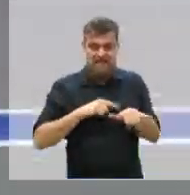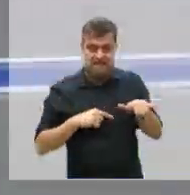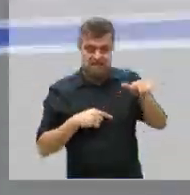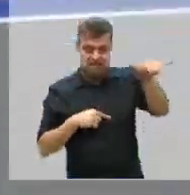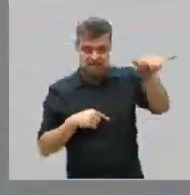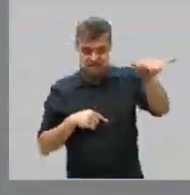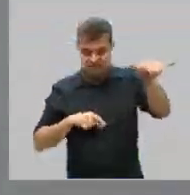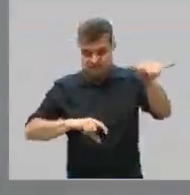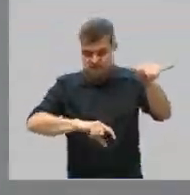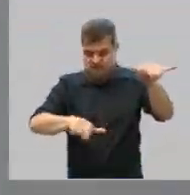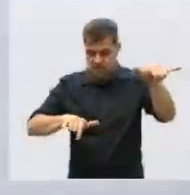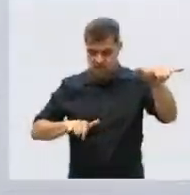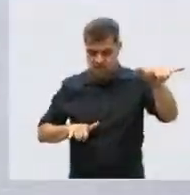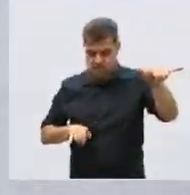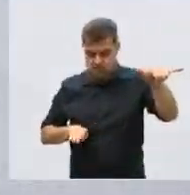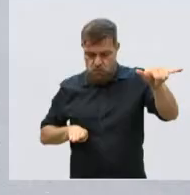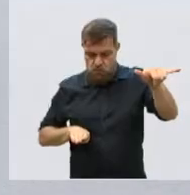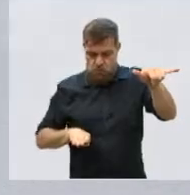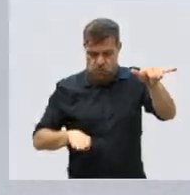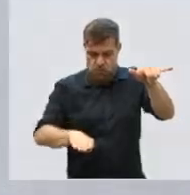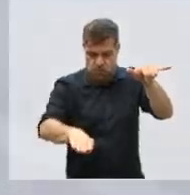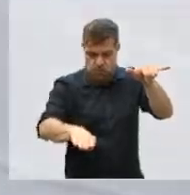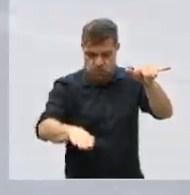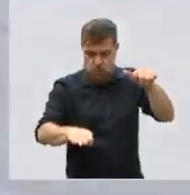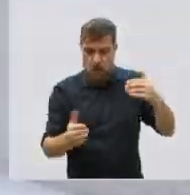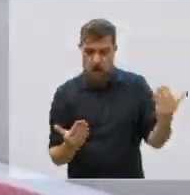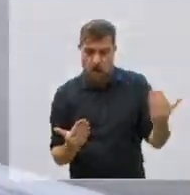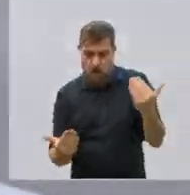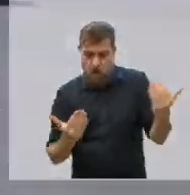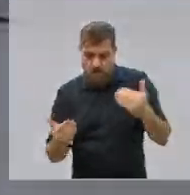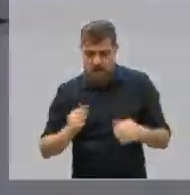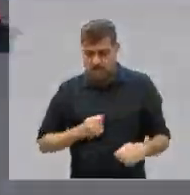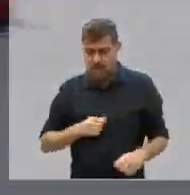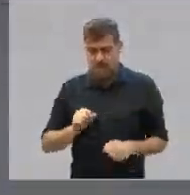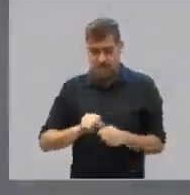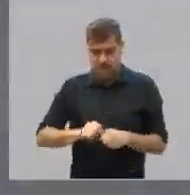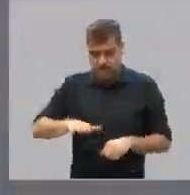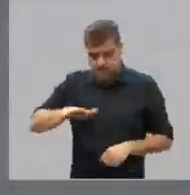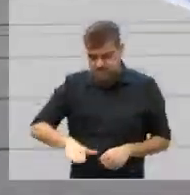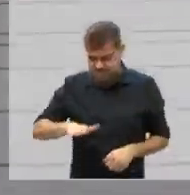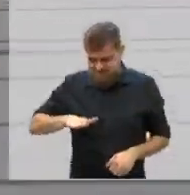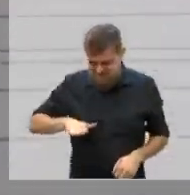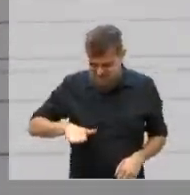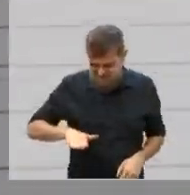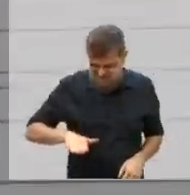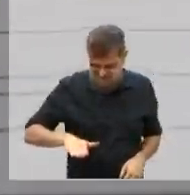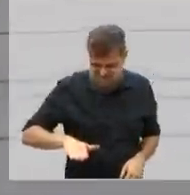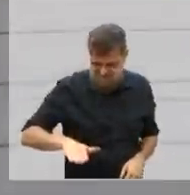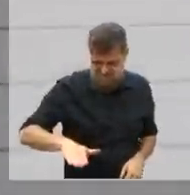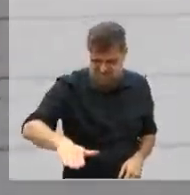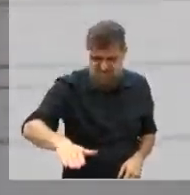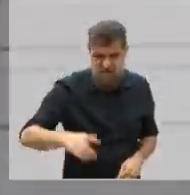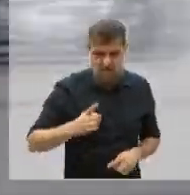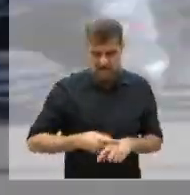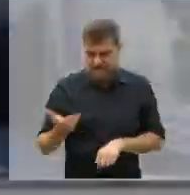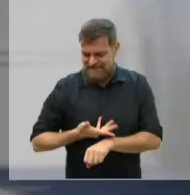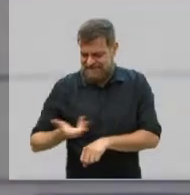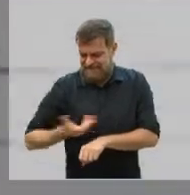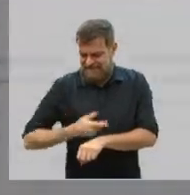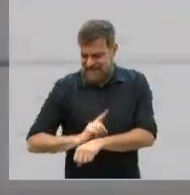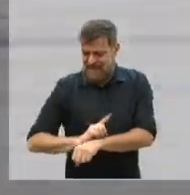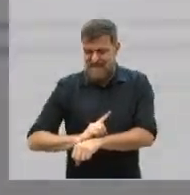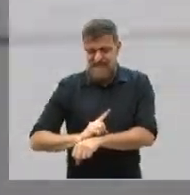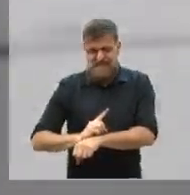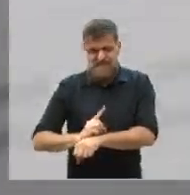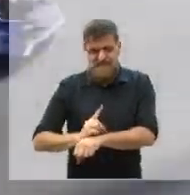de baixo a pressão fica menor, a parte de cima a pressão é maior e empurra o carro para baixo, por isso que não sai voando. Porque a velocidade é muito alta.